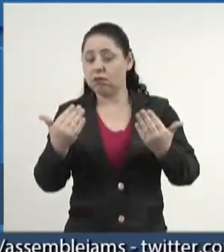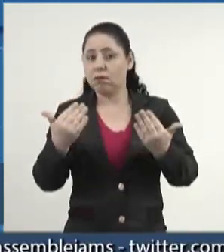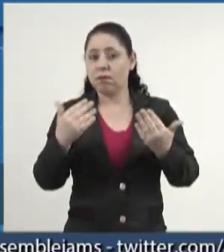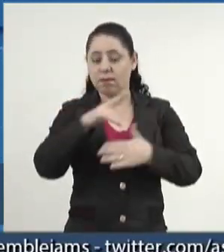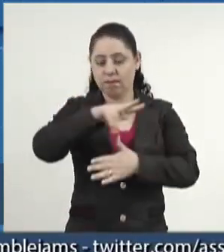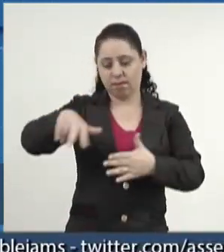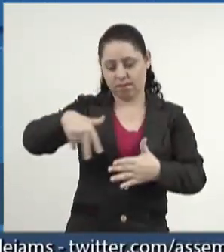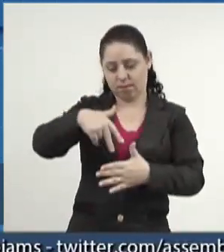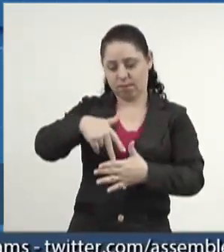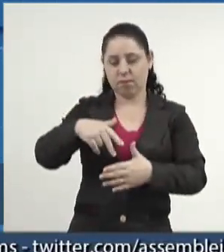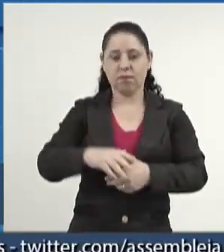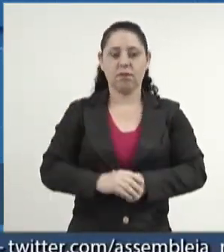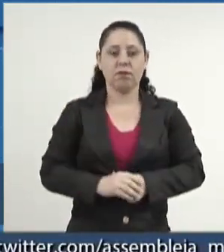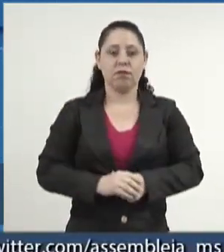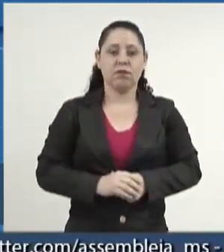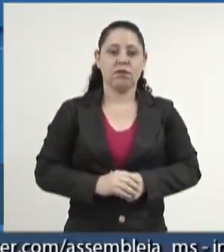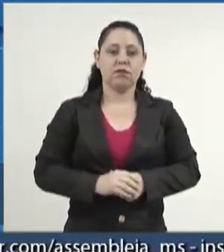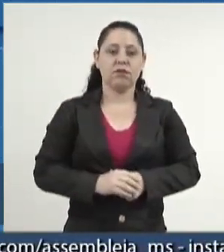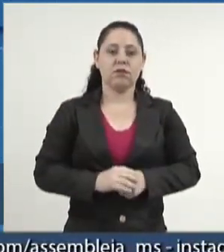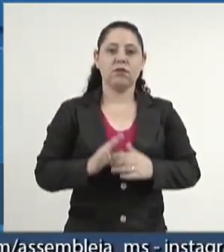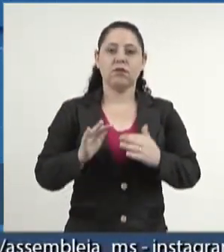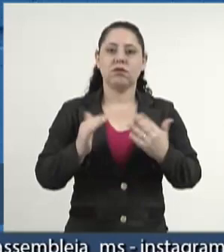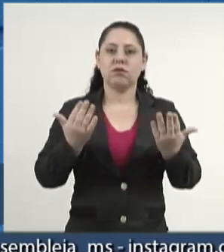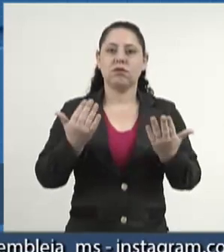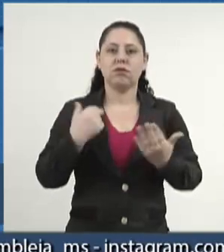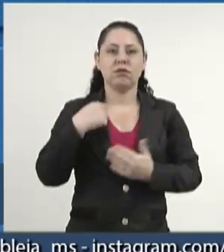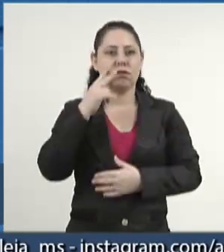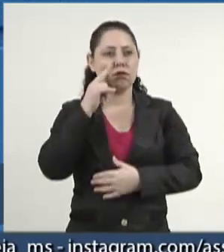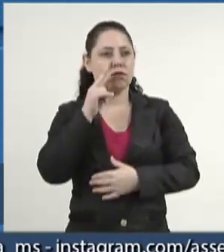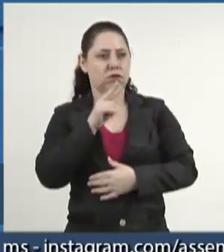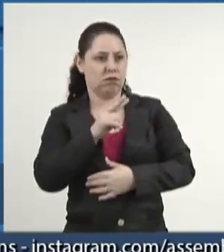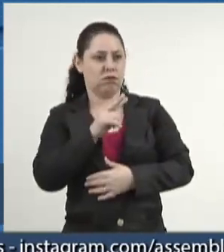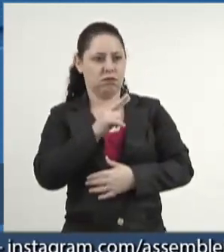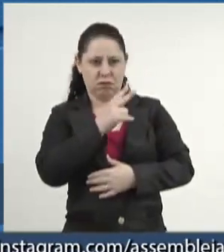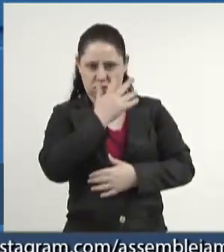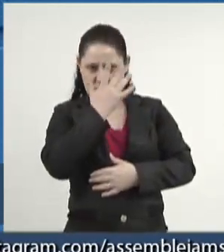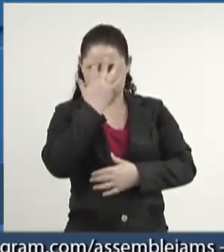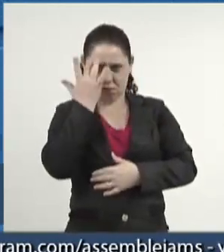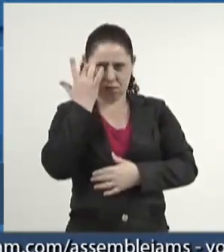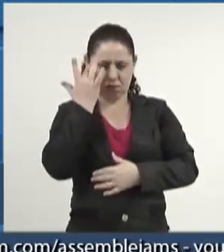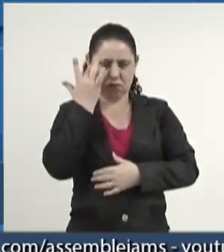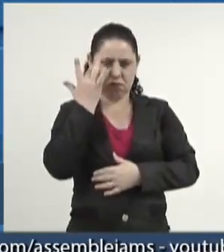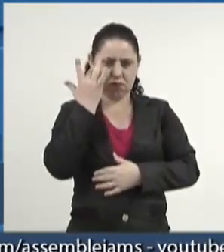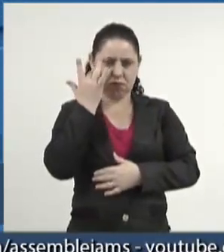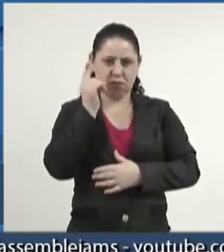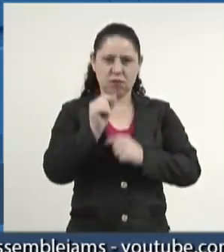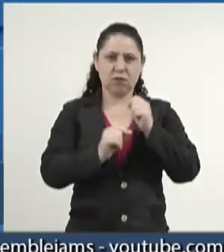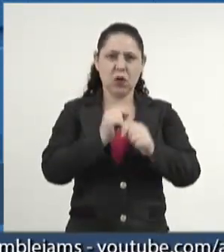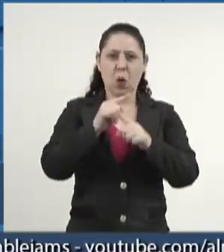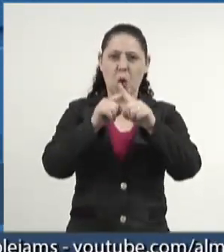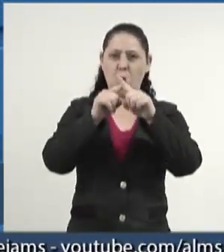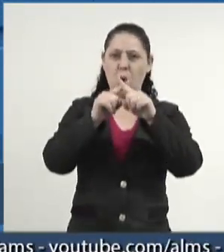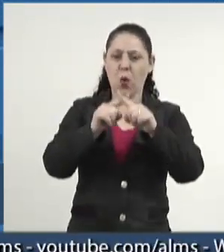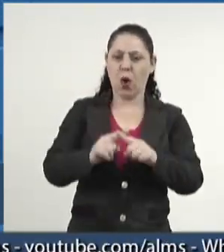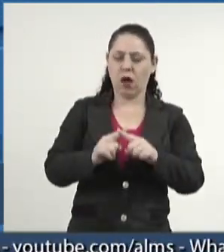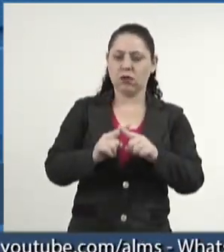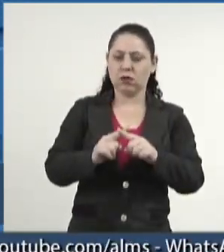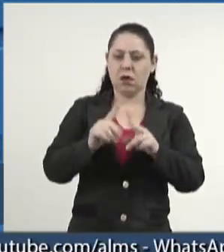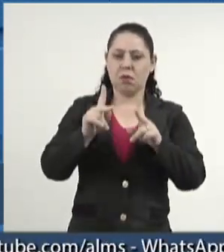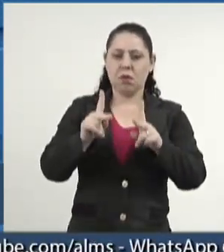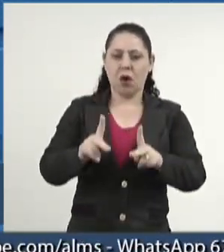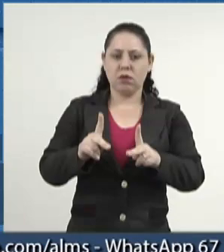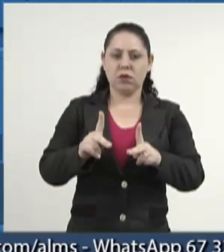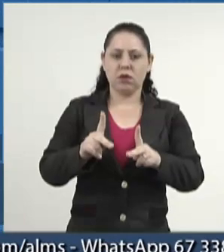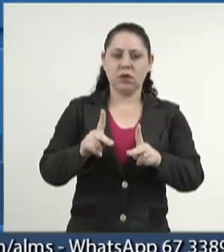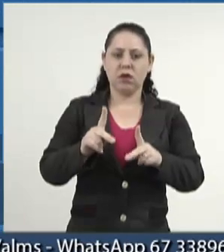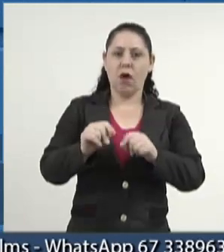tribuna. Quando você vê as pessoas sendo oportunizadas através de concursos públicos, né,